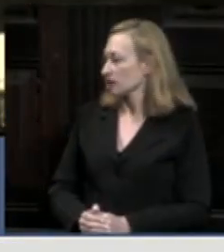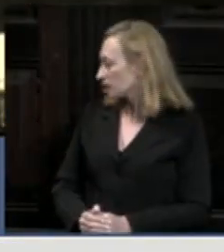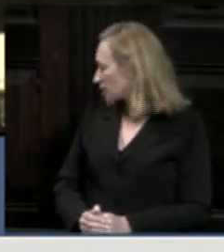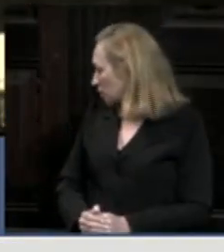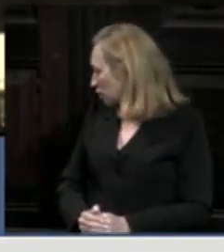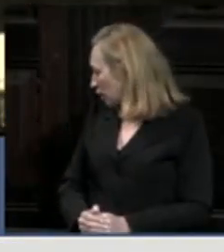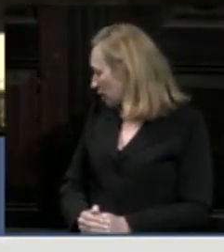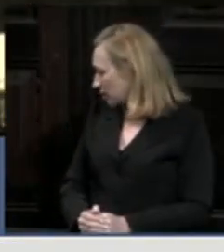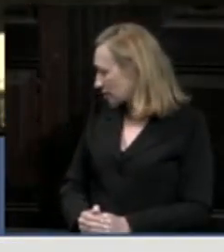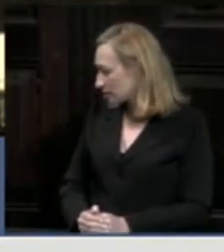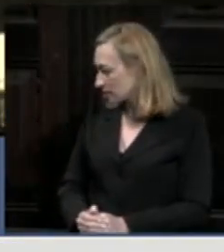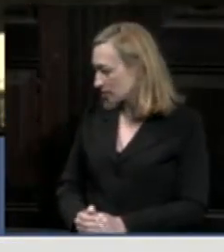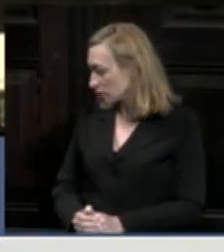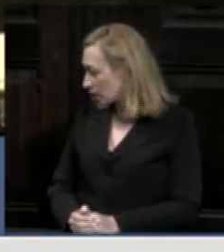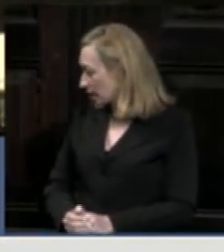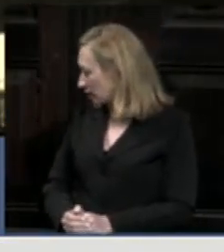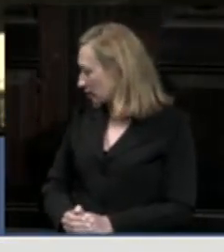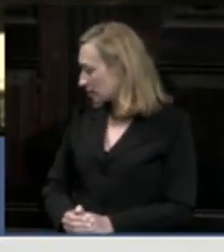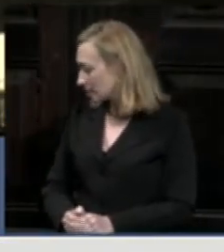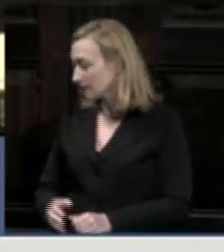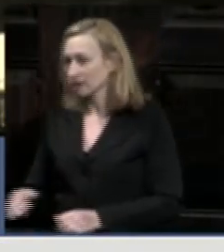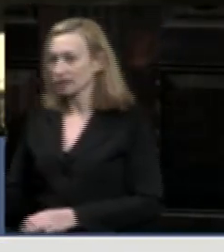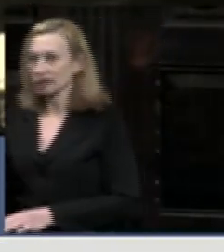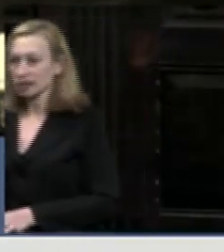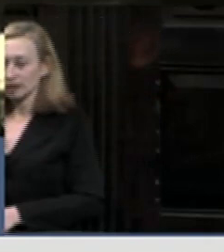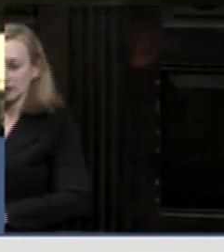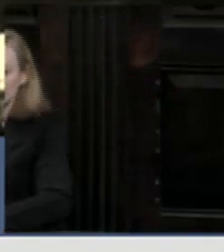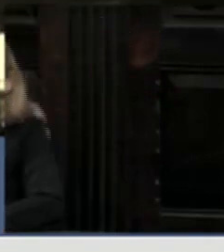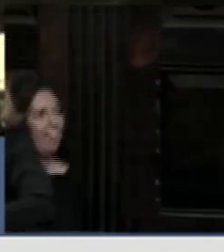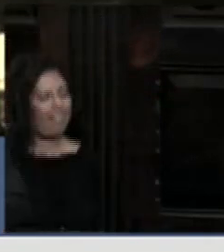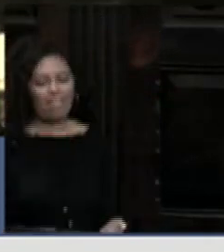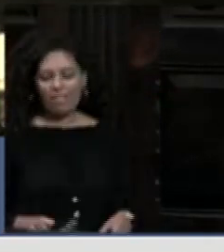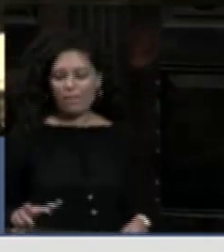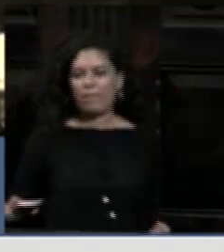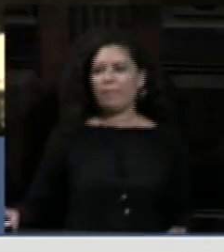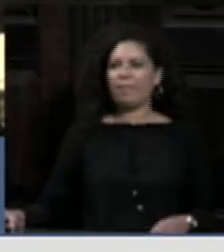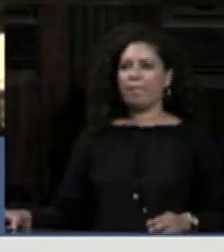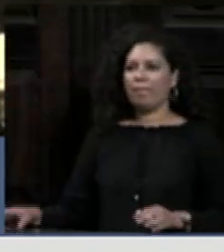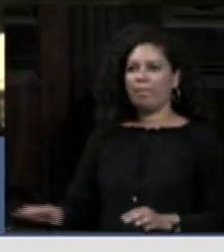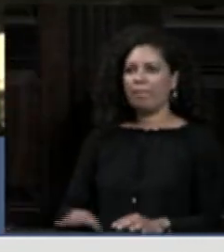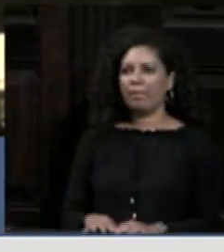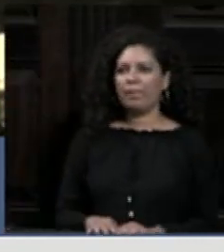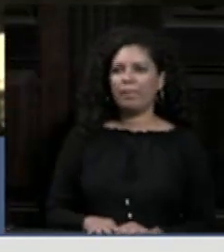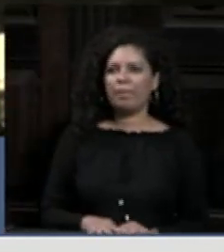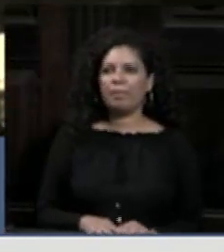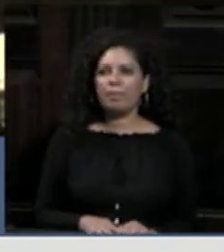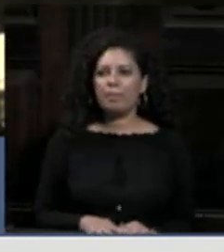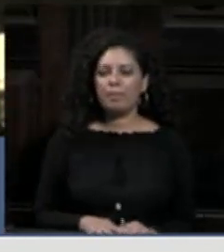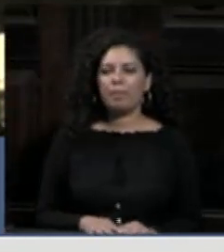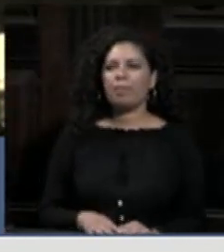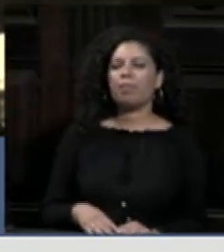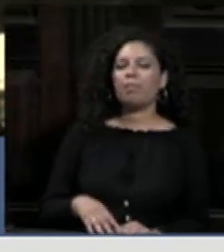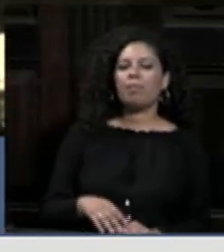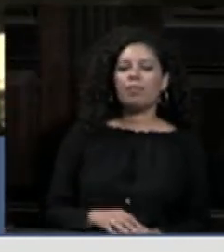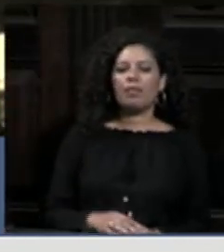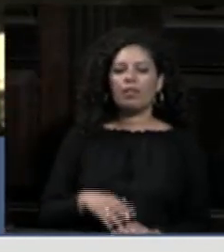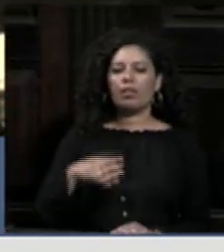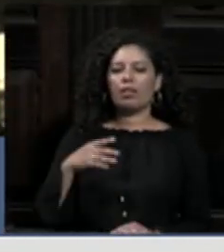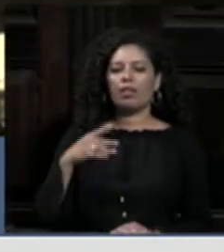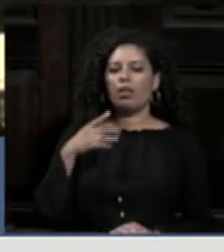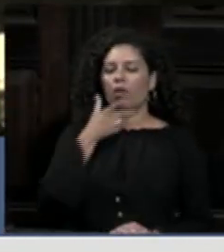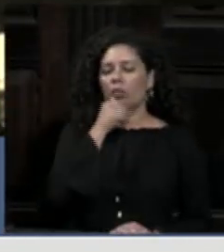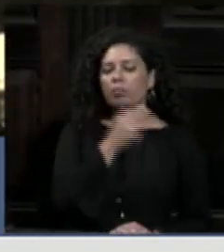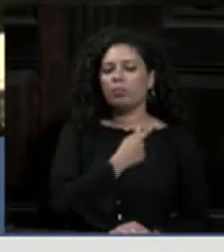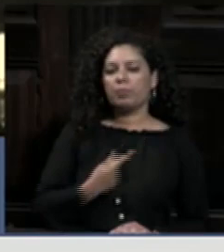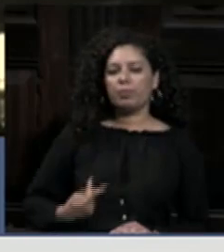deputado luiz paulo psdb deputado márcio pacheco waldeck enfermeira pedro fernandes aqui eu deixei senhor presidente